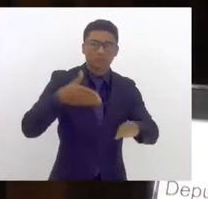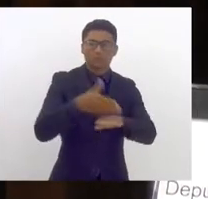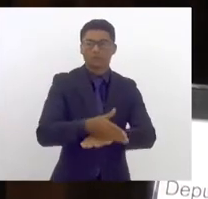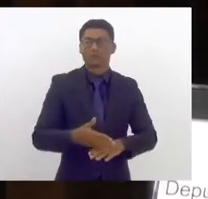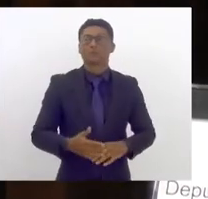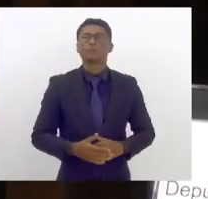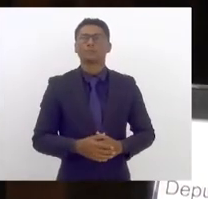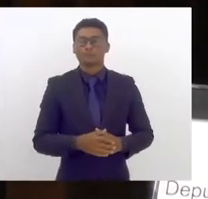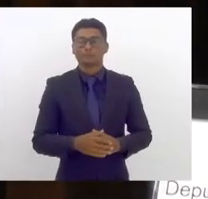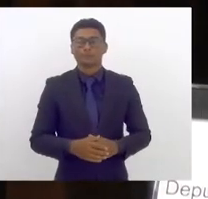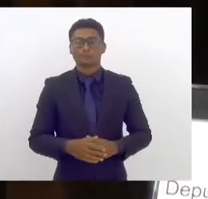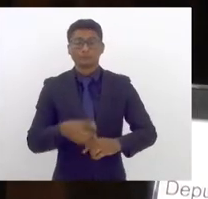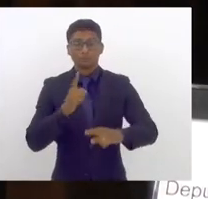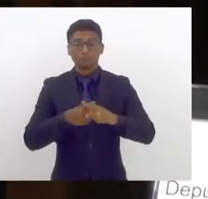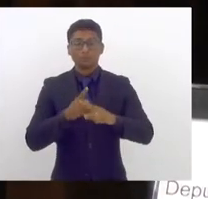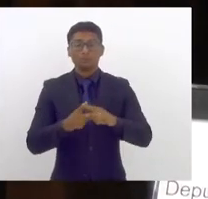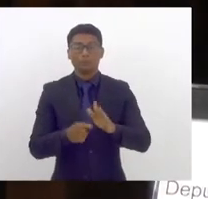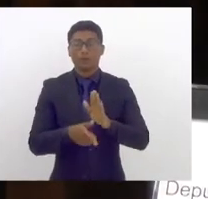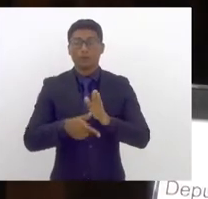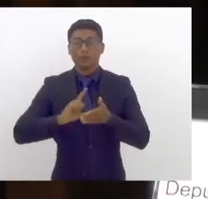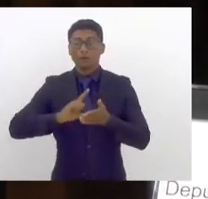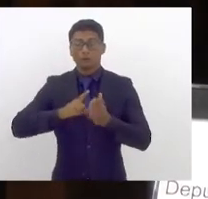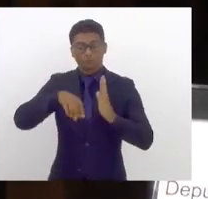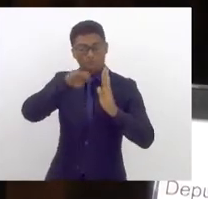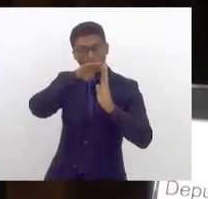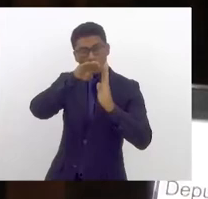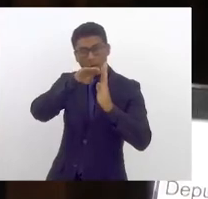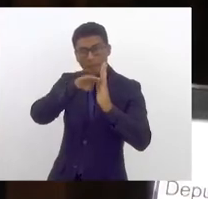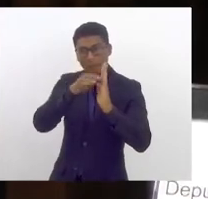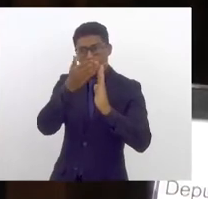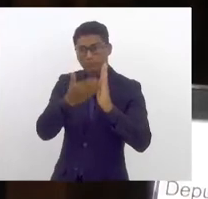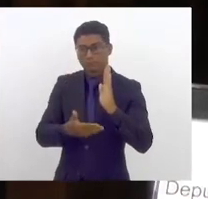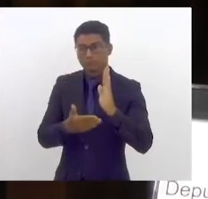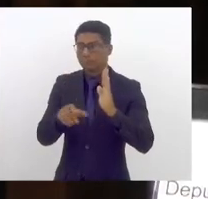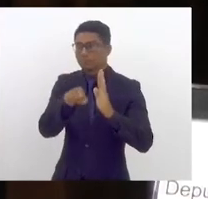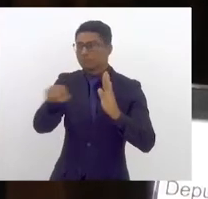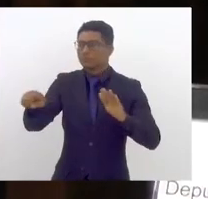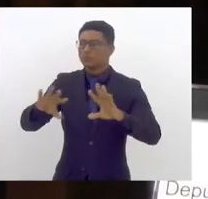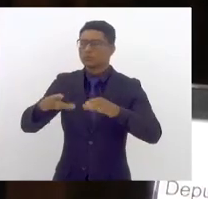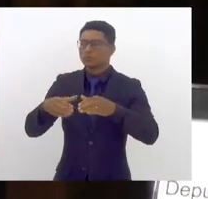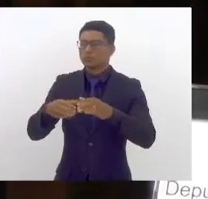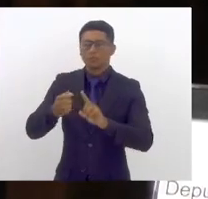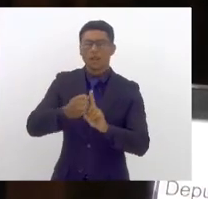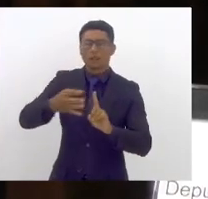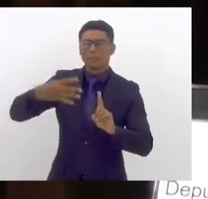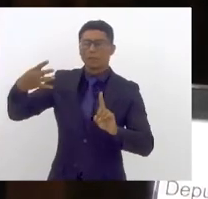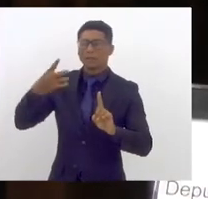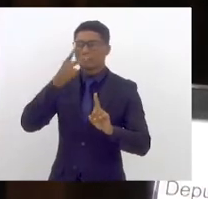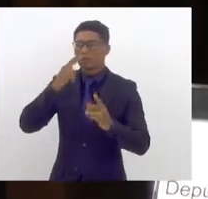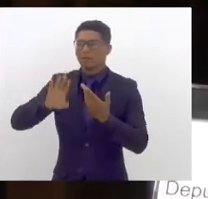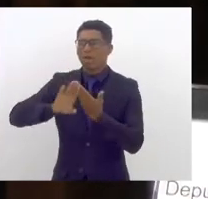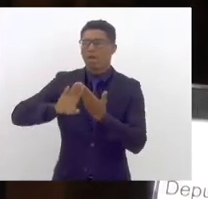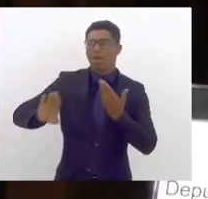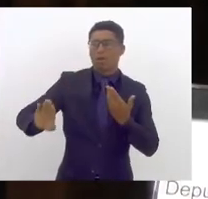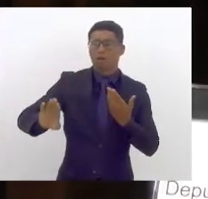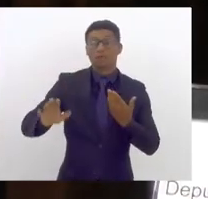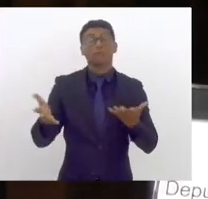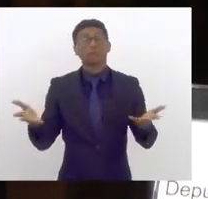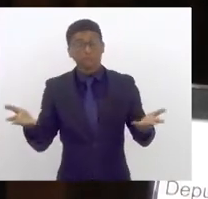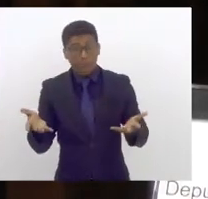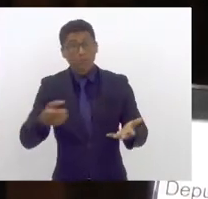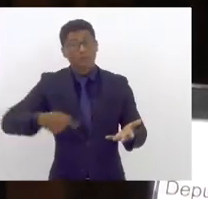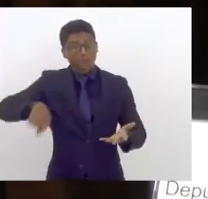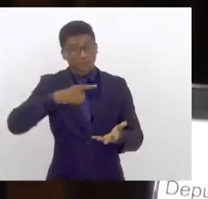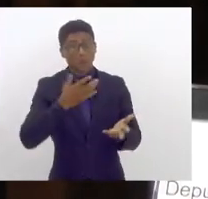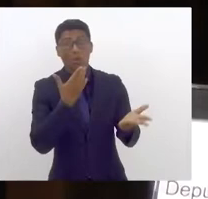protocolos né anteriormente convencionais essa população também ficava um tanto quanto invisível Temos conversado com alguns